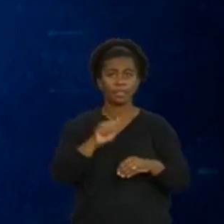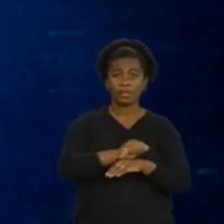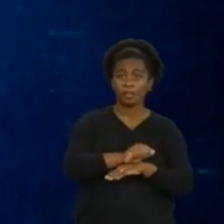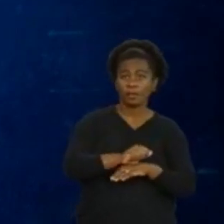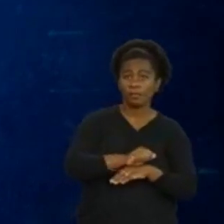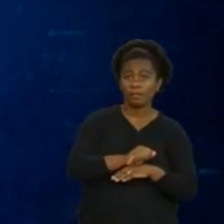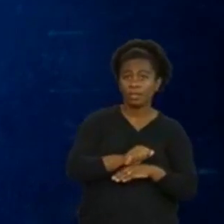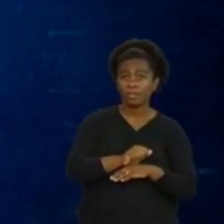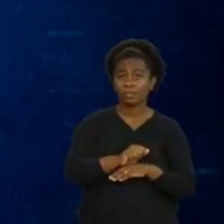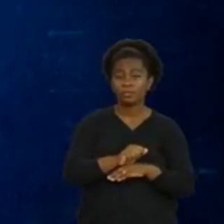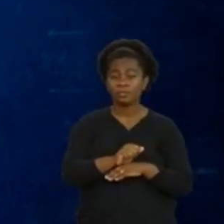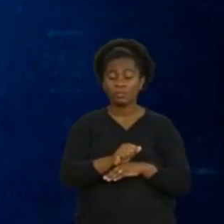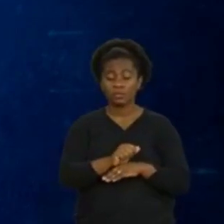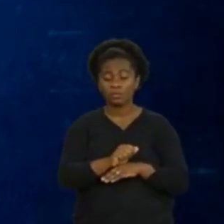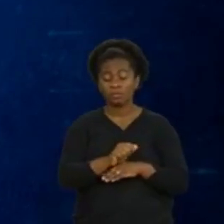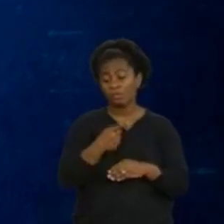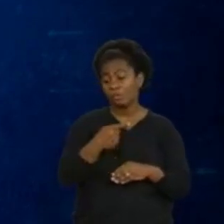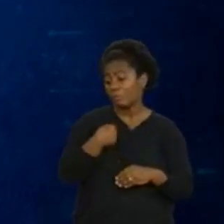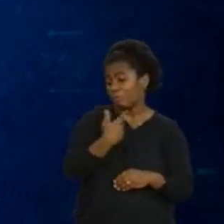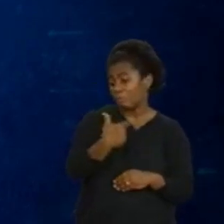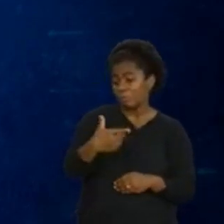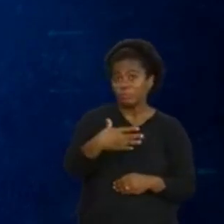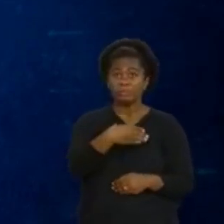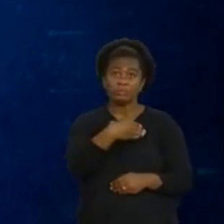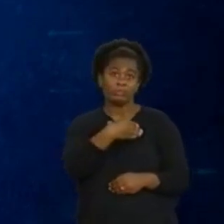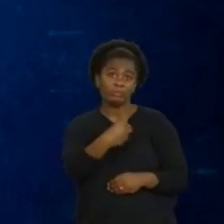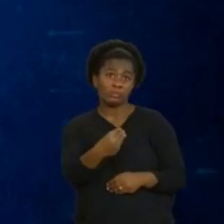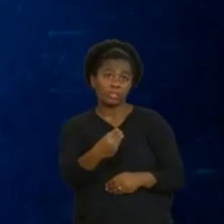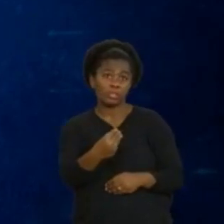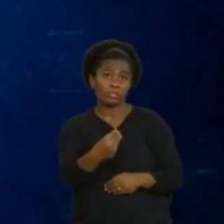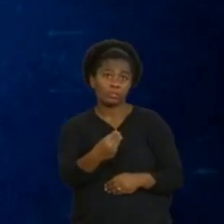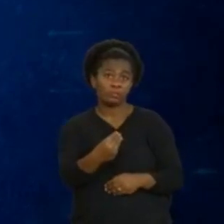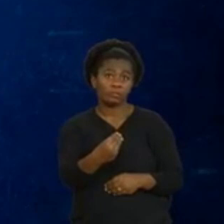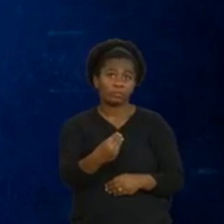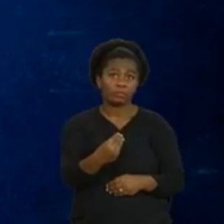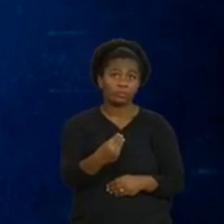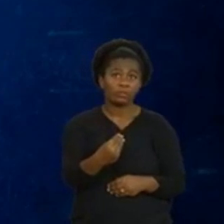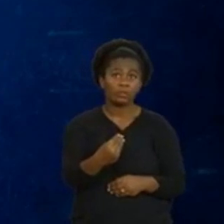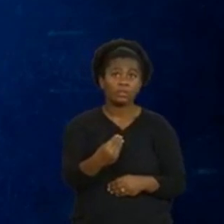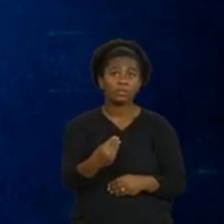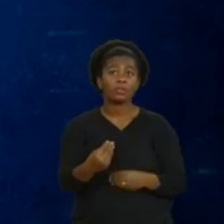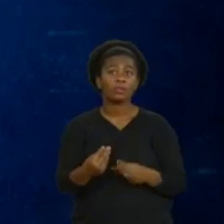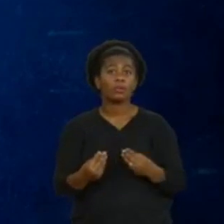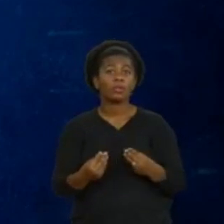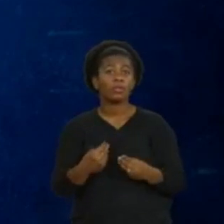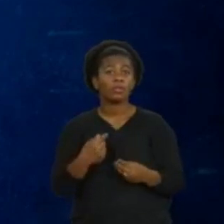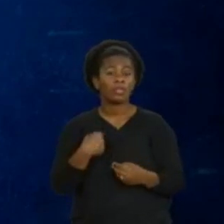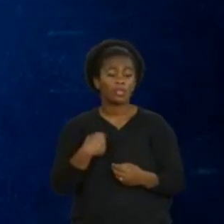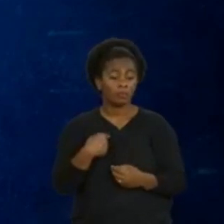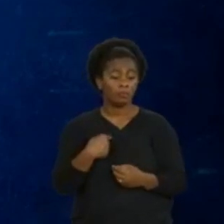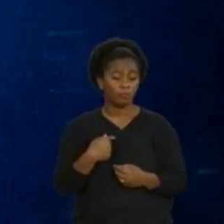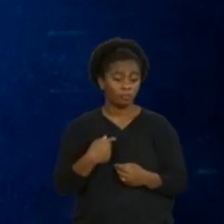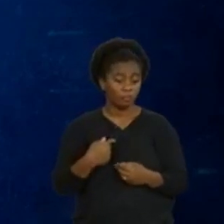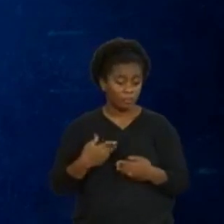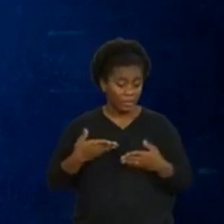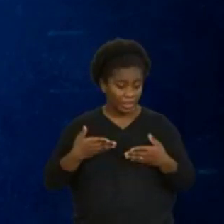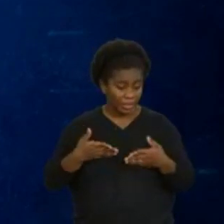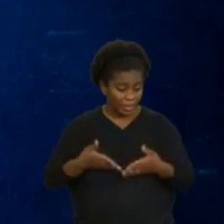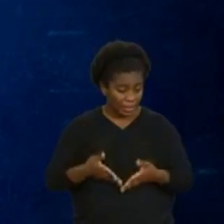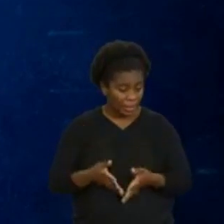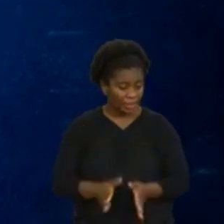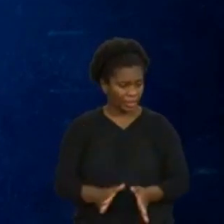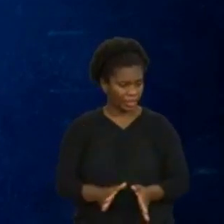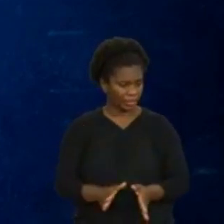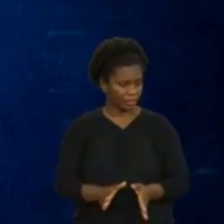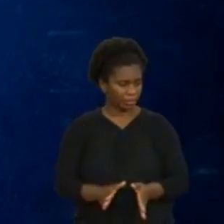me tens dado filhos, e eis que um nascido na minha casa será o